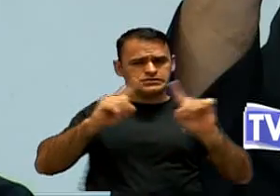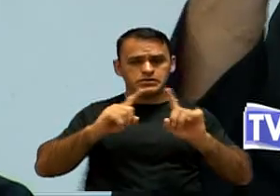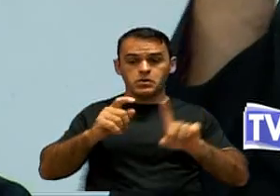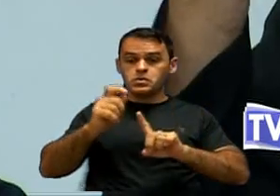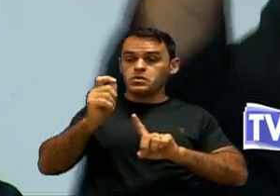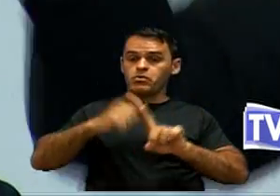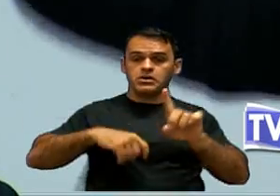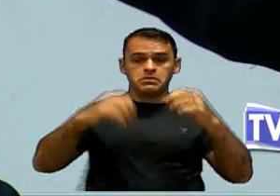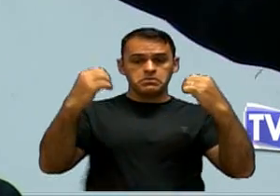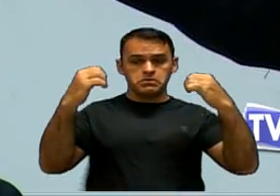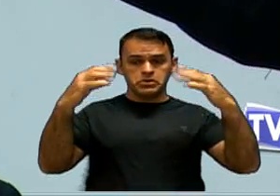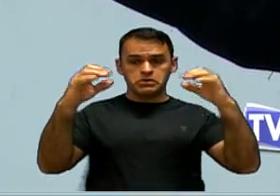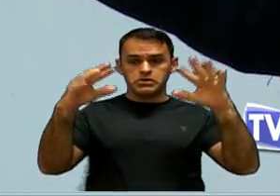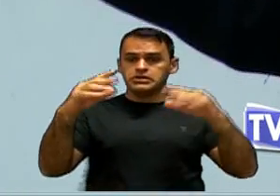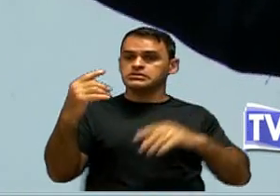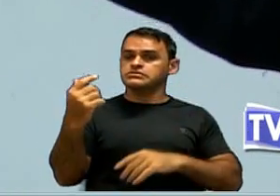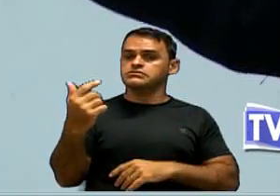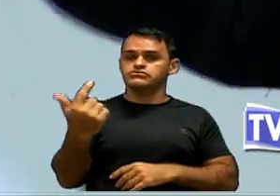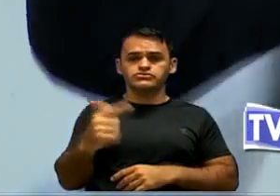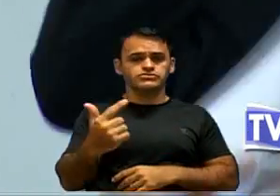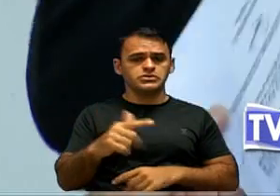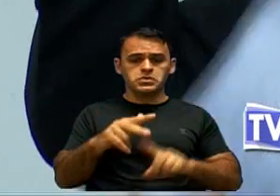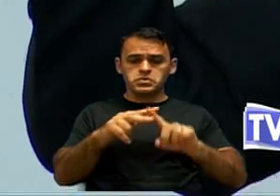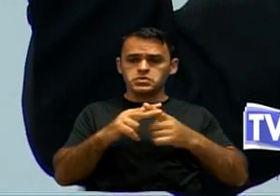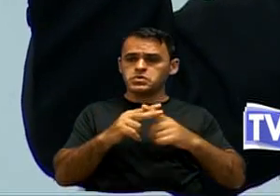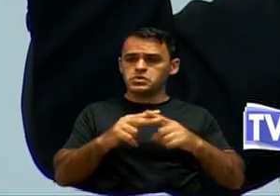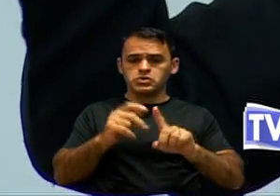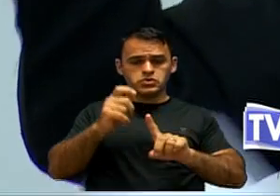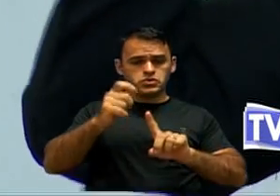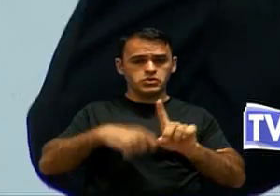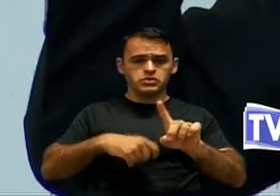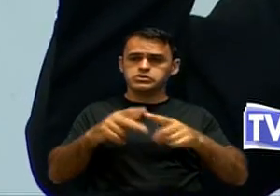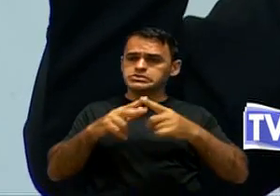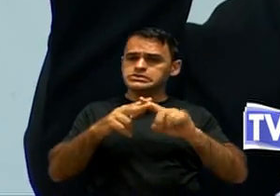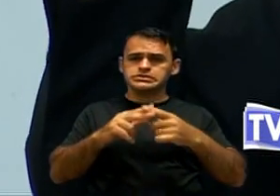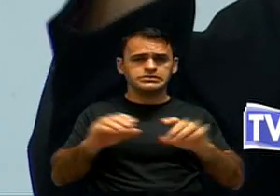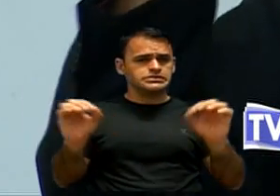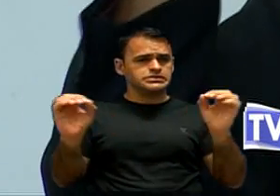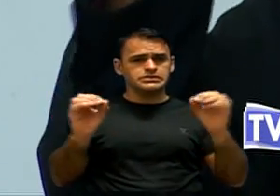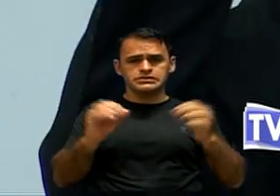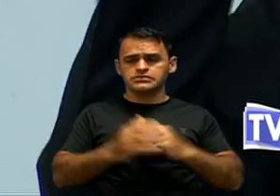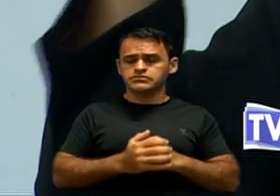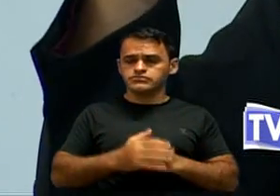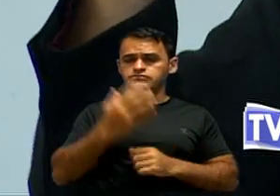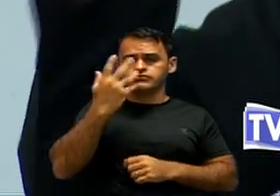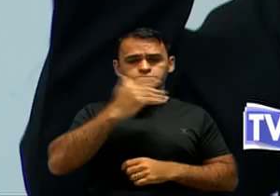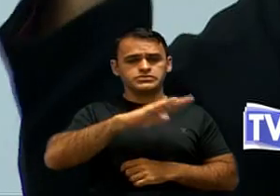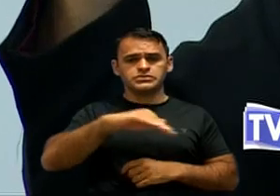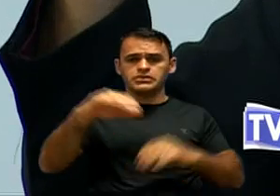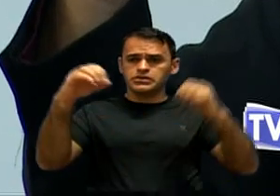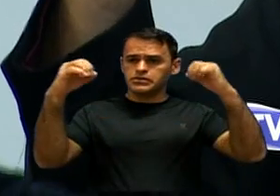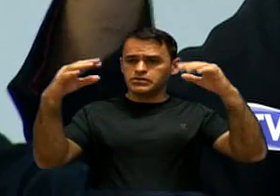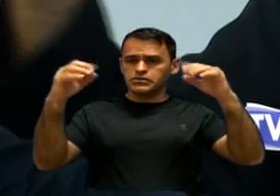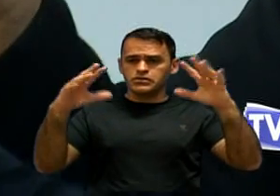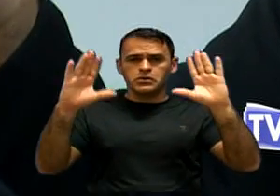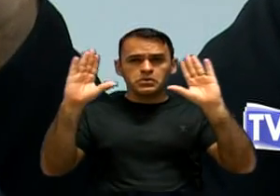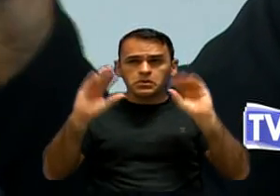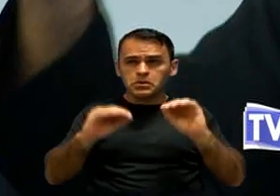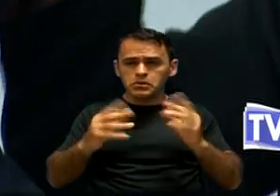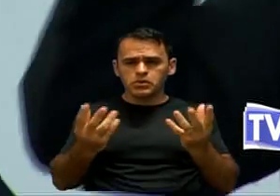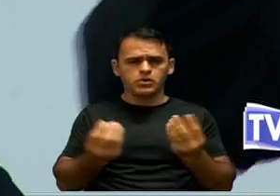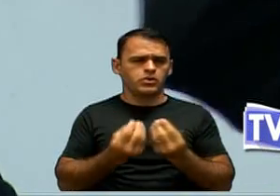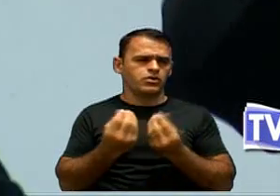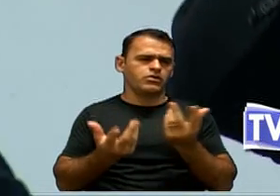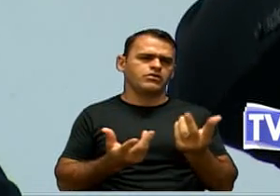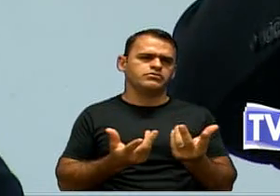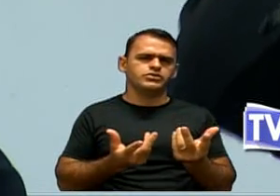ainda. A Fernanda acabou de falar, não tem manutenção. Um mês, né, Fernanda? Um mês sem iluminação, criançada no escuro, tendo aula. Não é possível. O